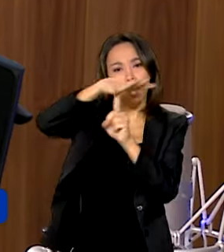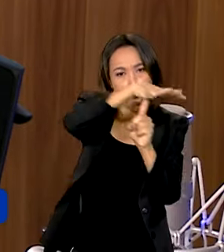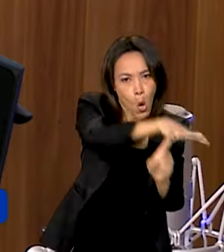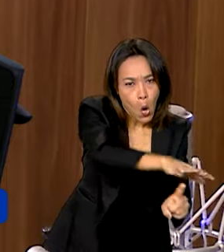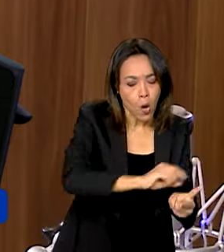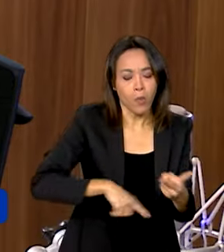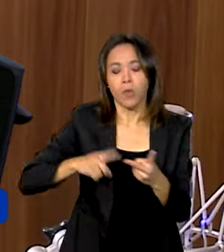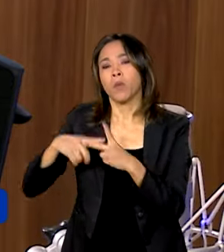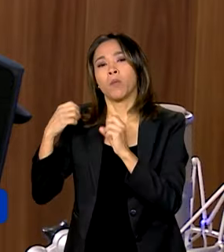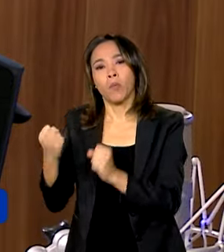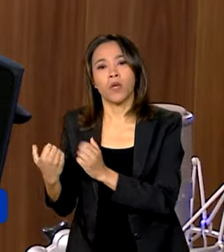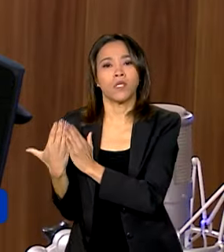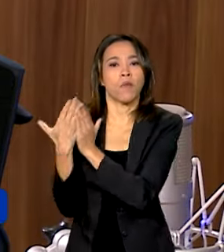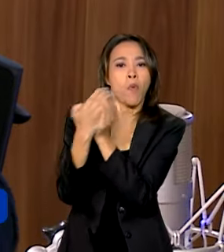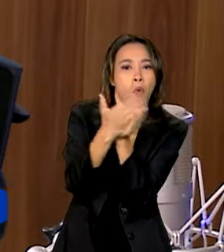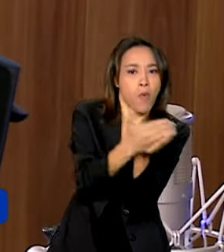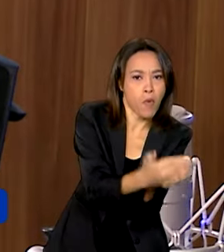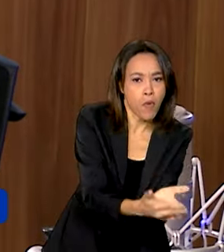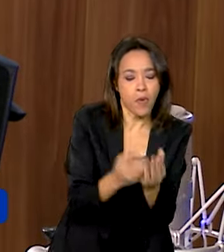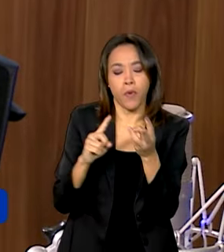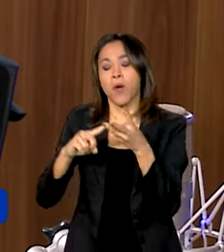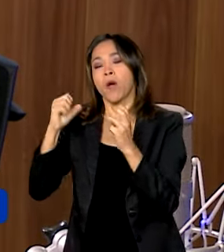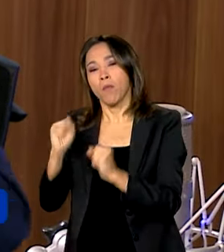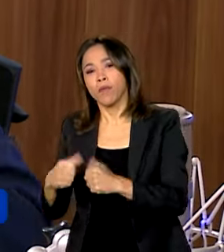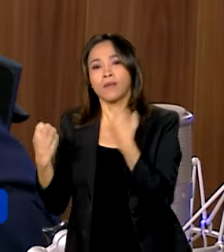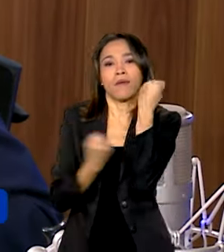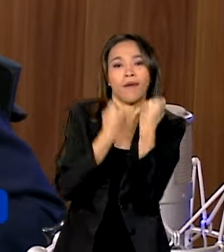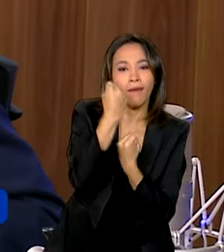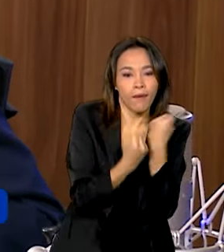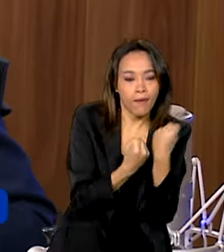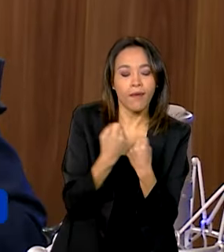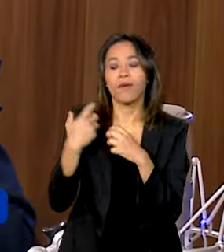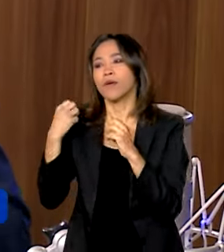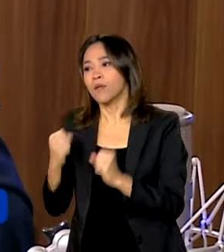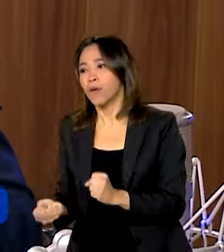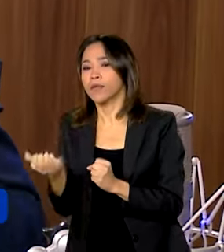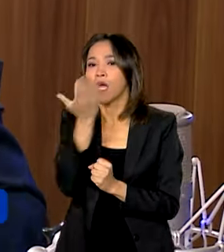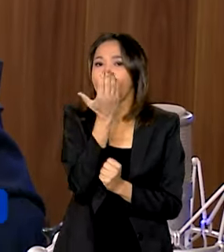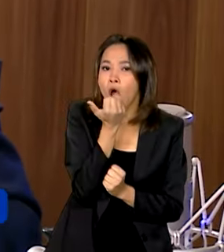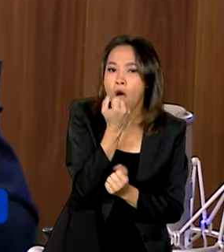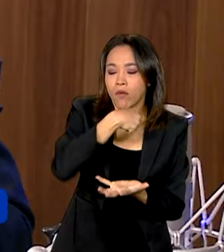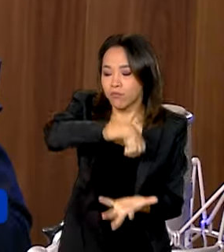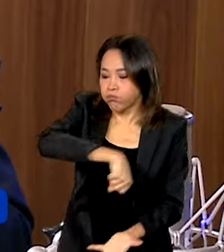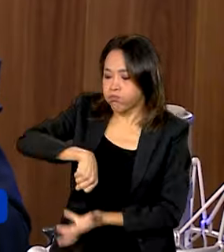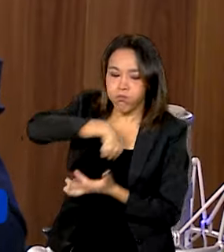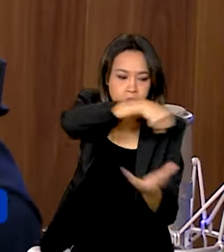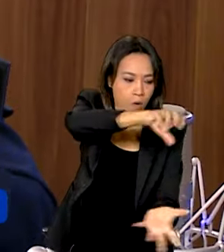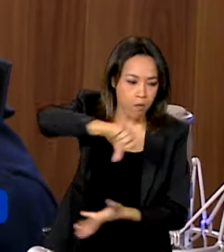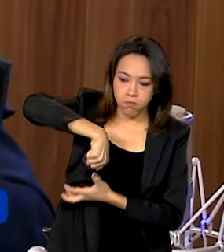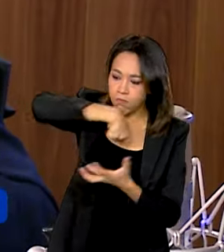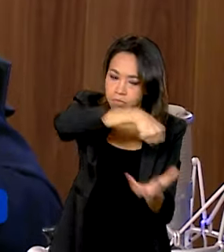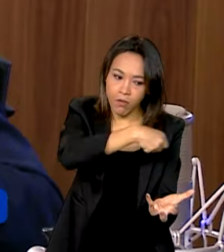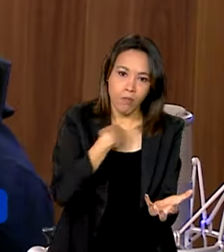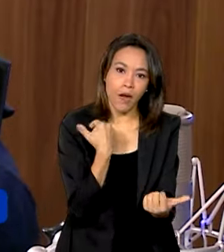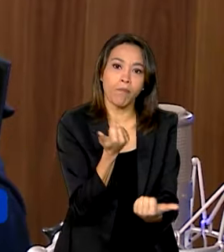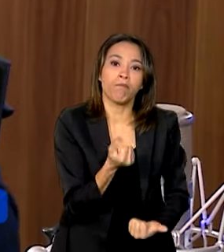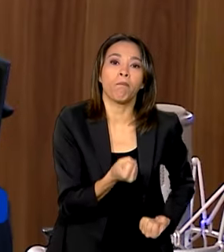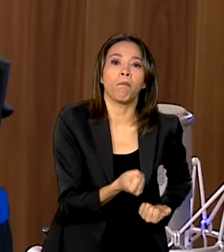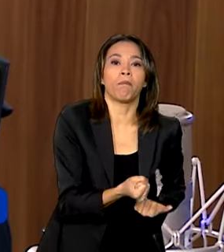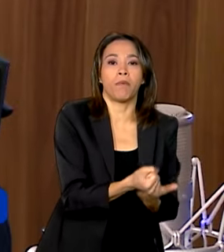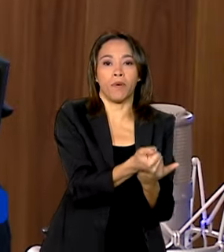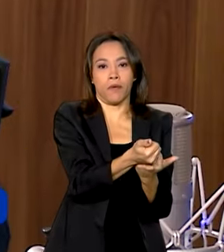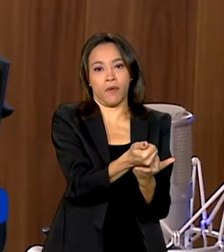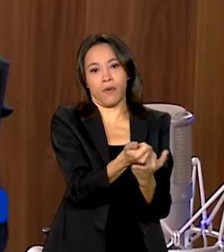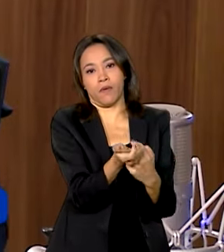embarcações de carro de recurso financeiro de alimento então a gente vai empregando né este